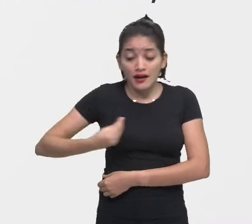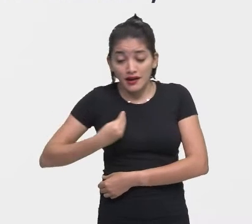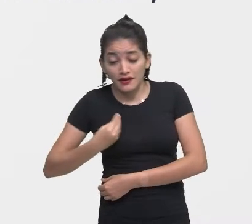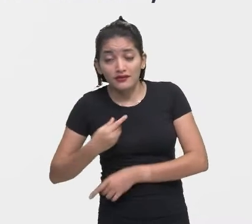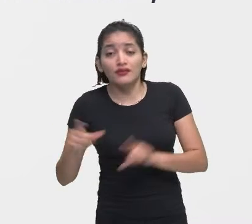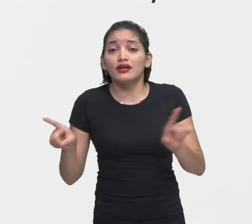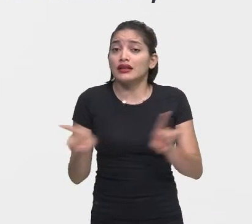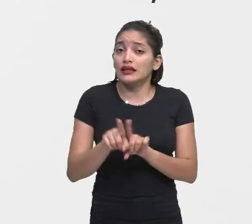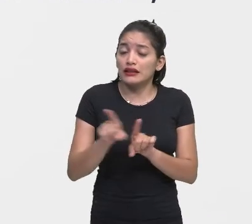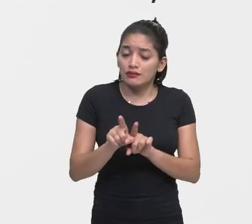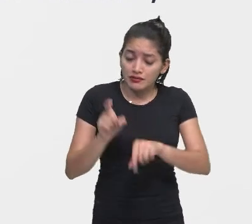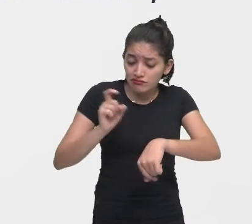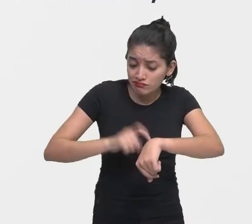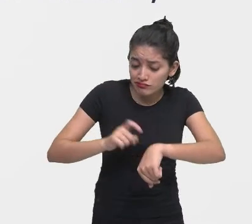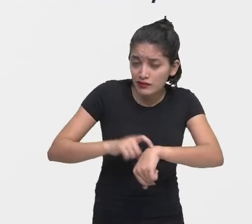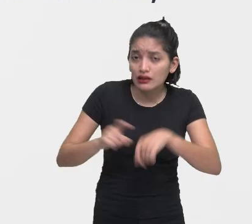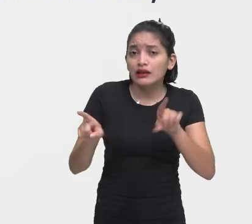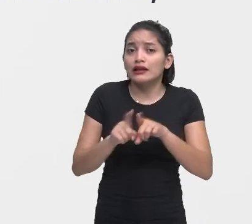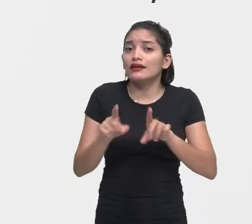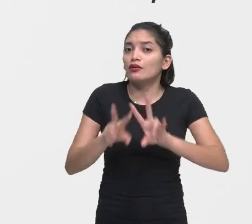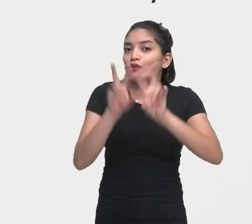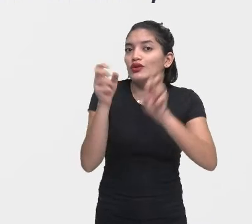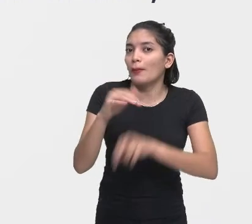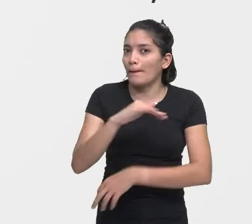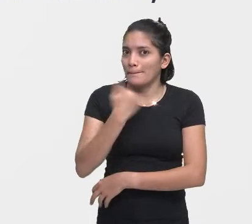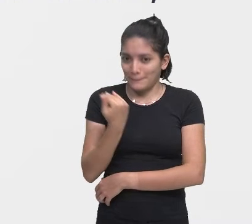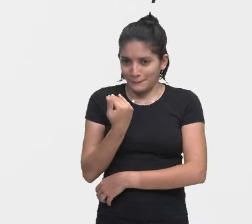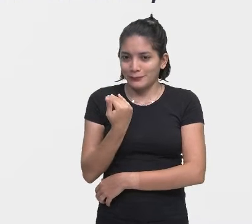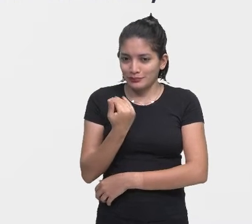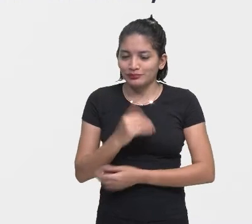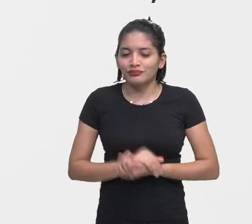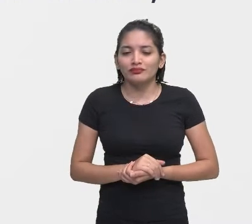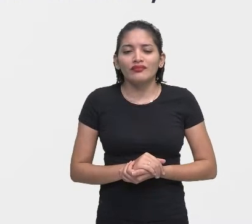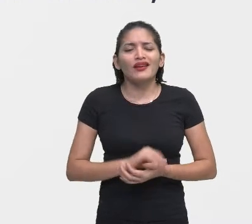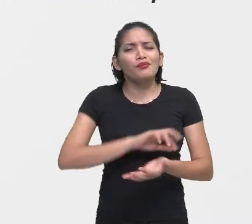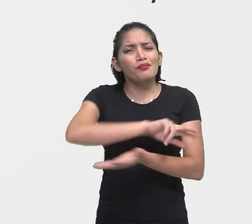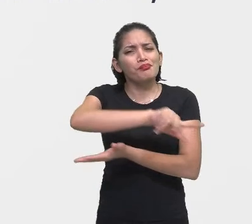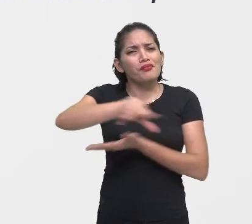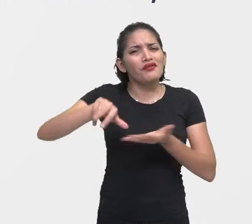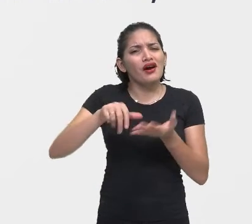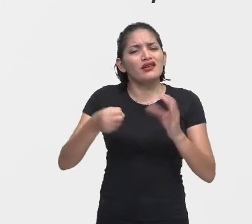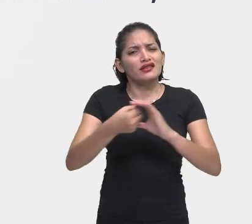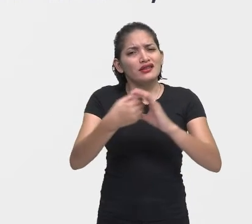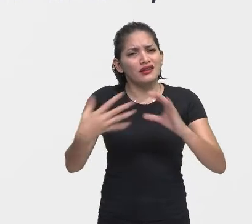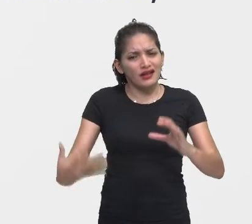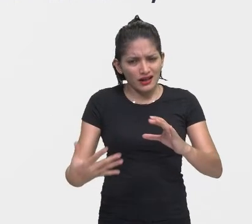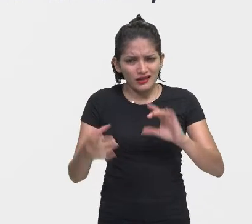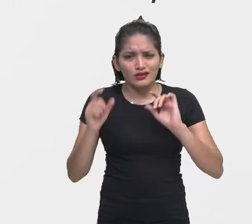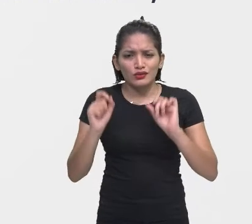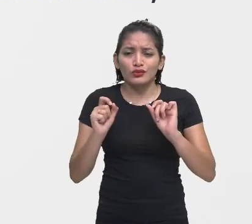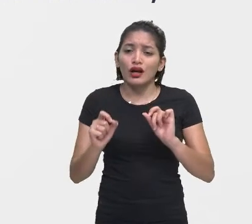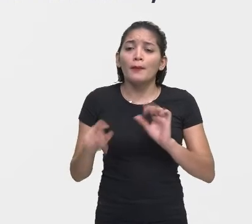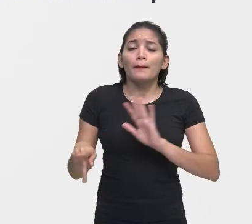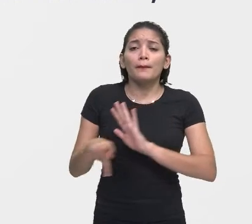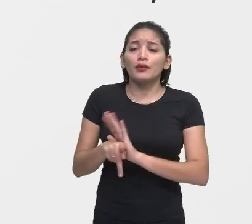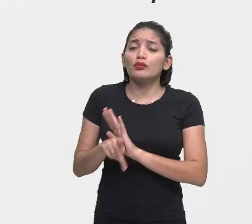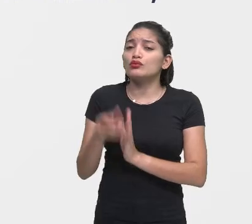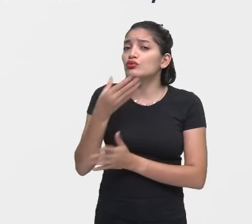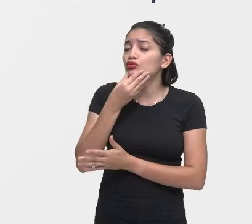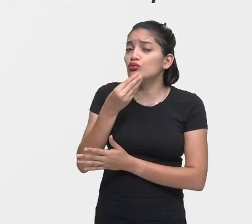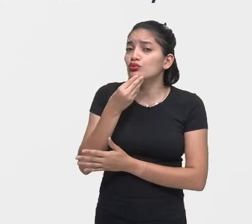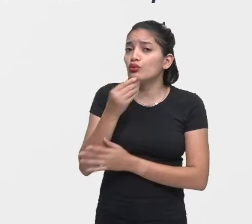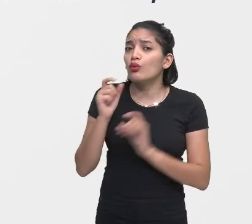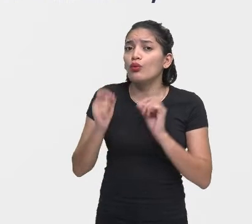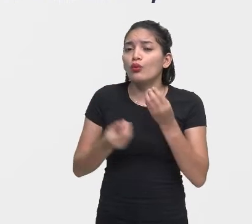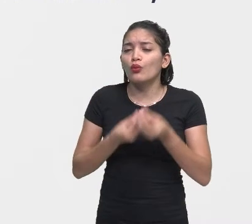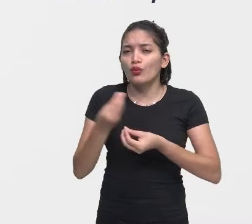vida, sobre o tempo e sobre a morte. Então, várias características vão fazer deste heterônimo, né, ele